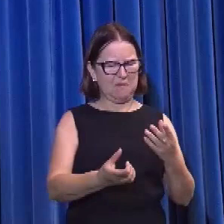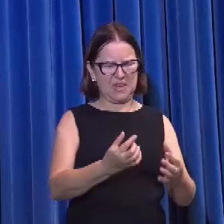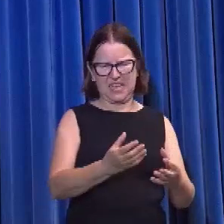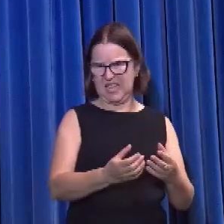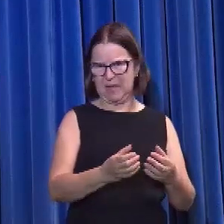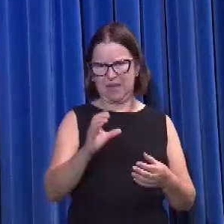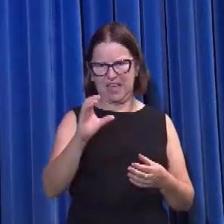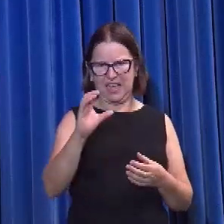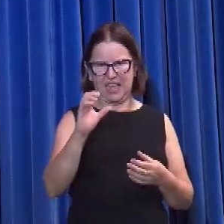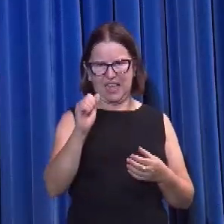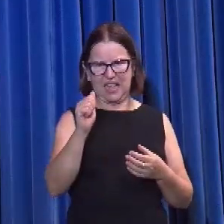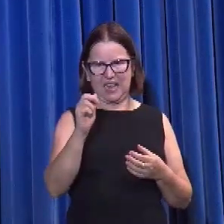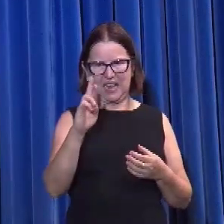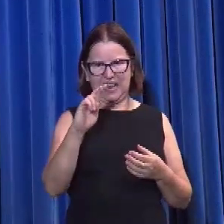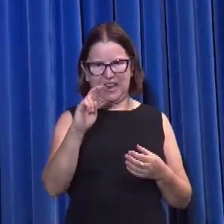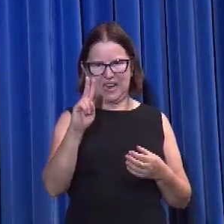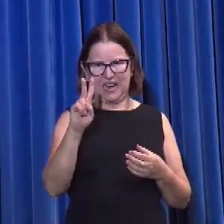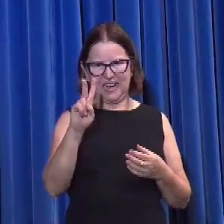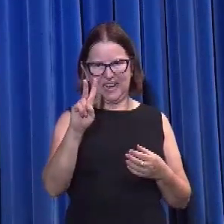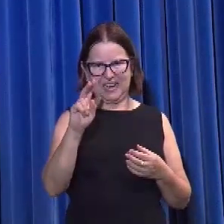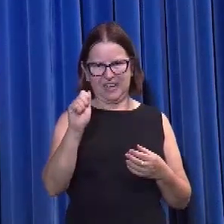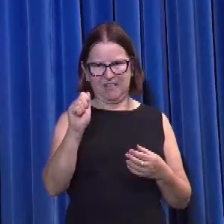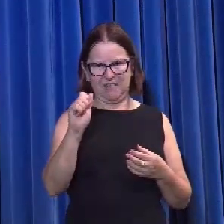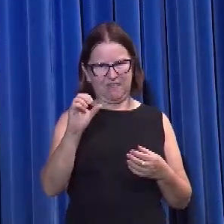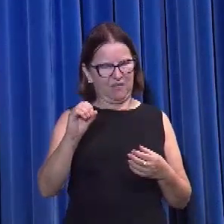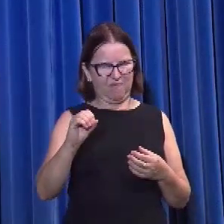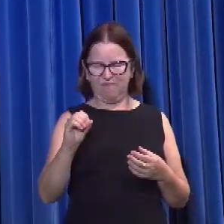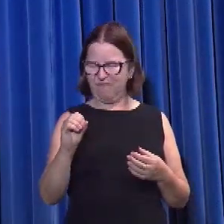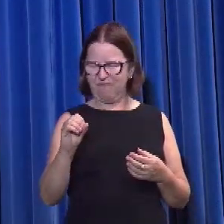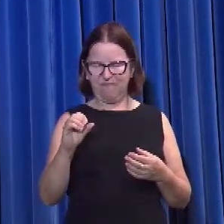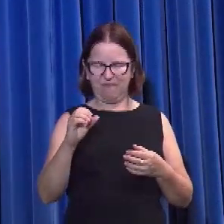muito frágil, muito fraca,